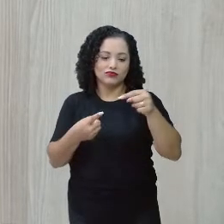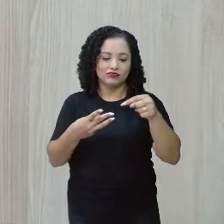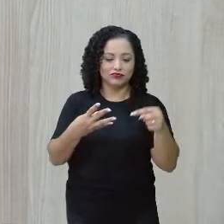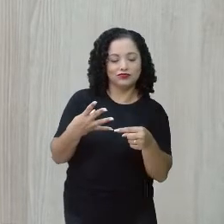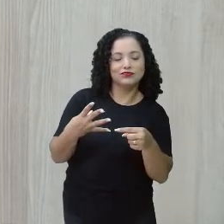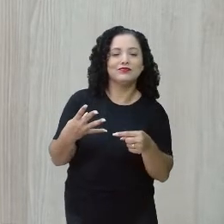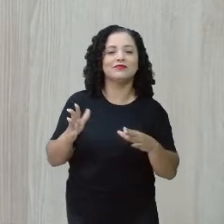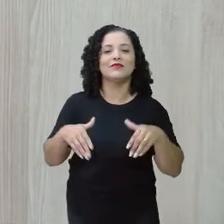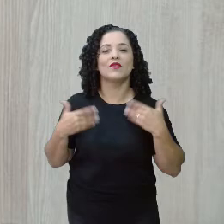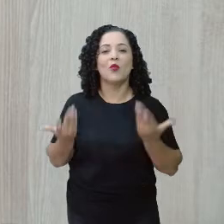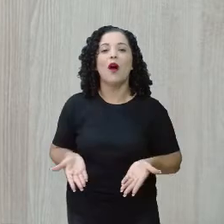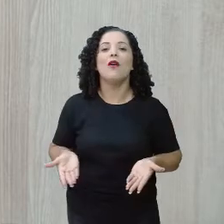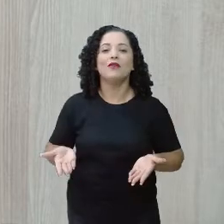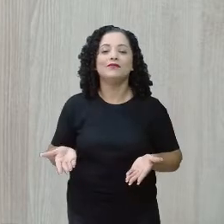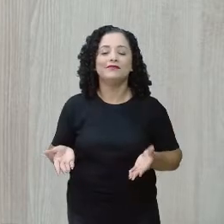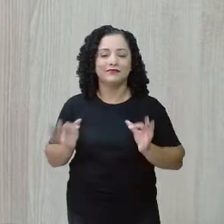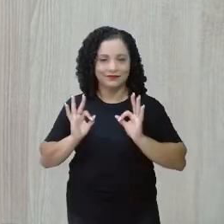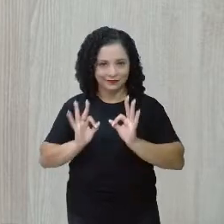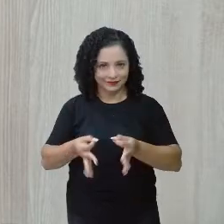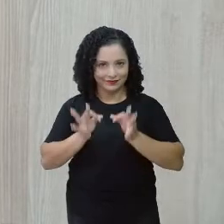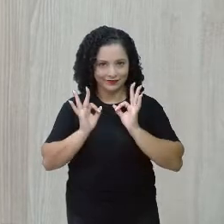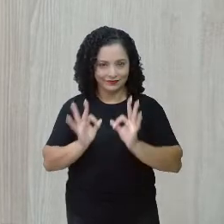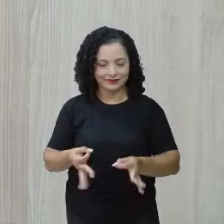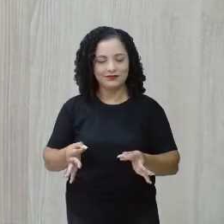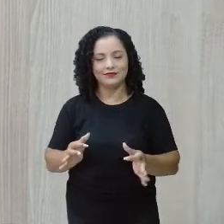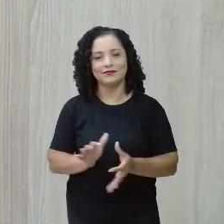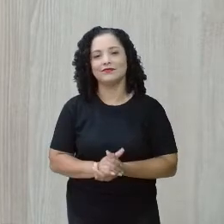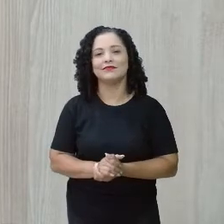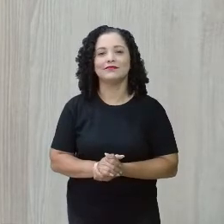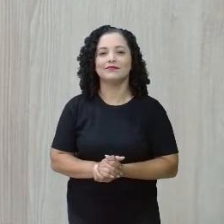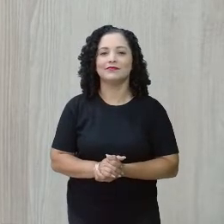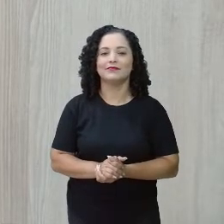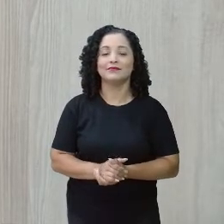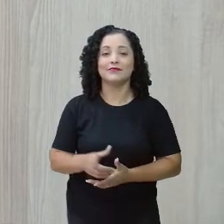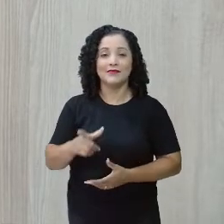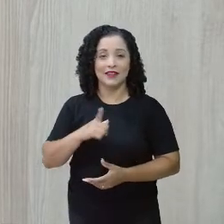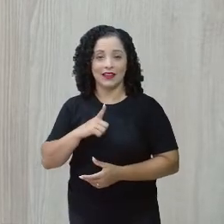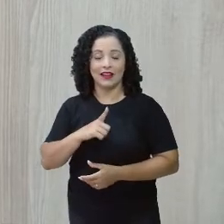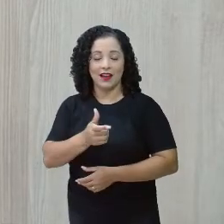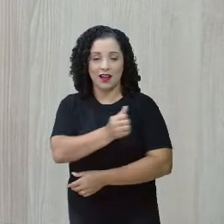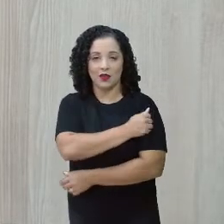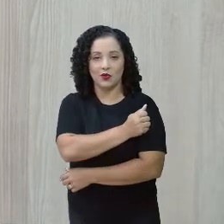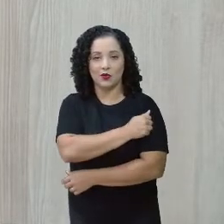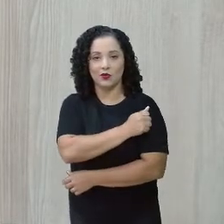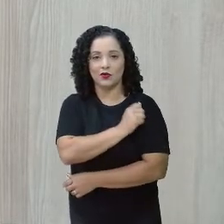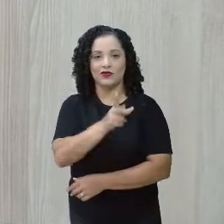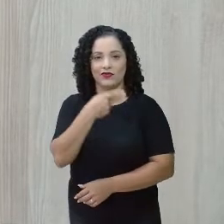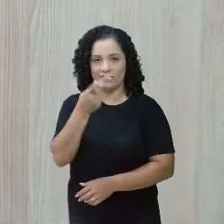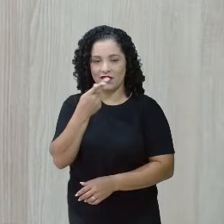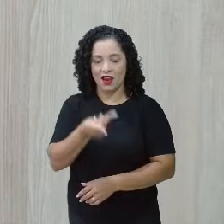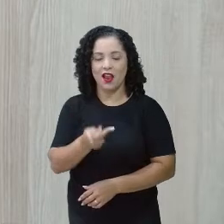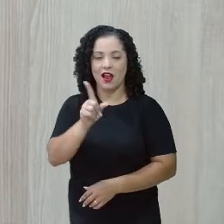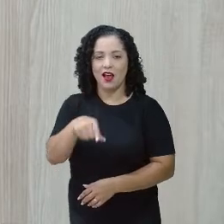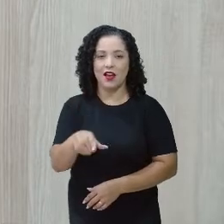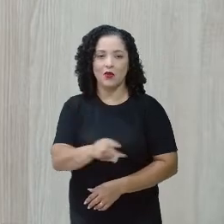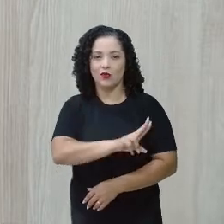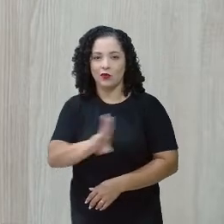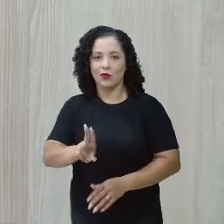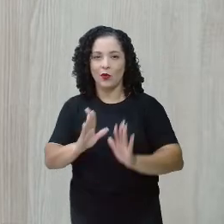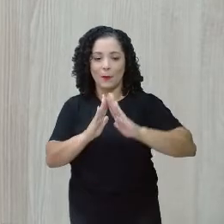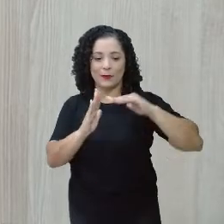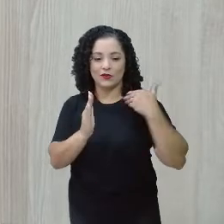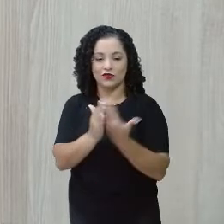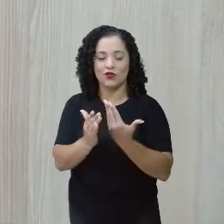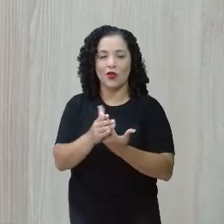que vocês coloquem que letrinha é. Keirson está dizendo que é da Escola Municipal Alexandre Muniz de Oliveira. Então,